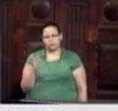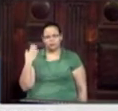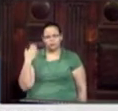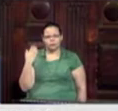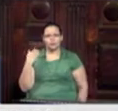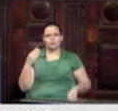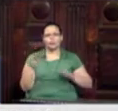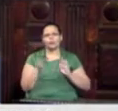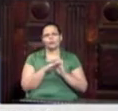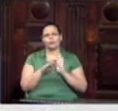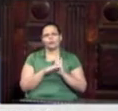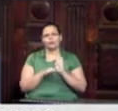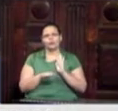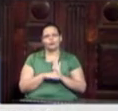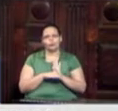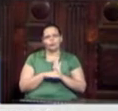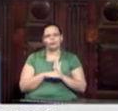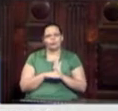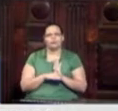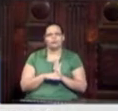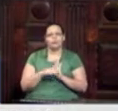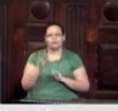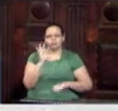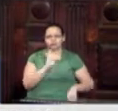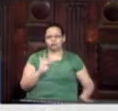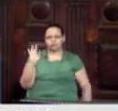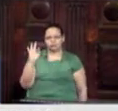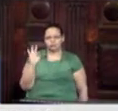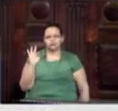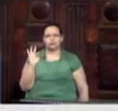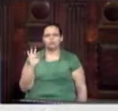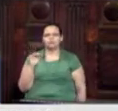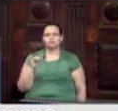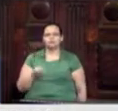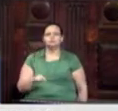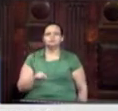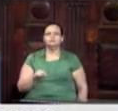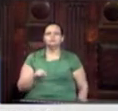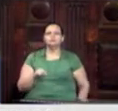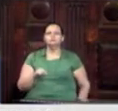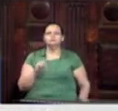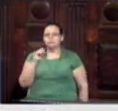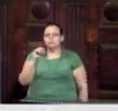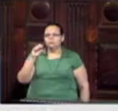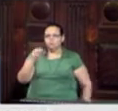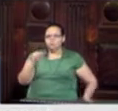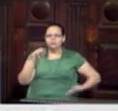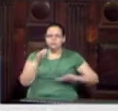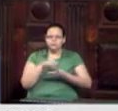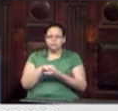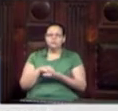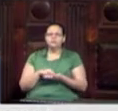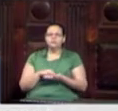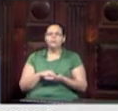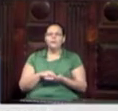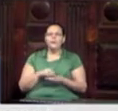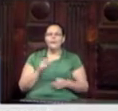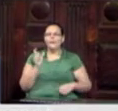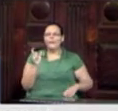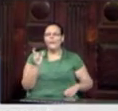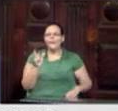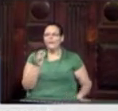no programa de desestatização federal, o conceito de organização social, que foi